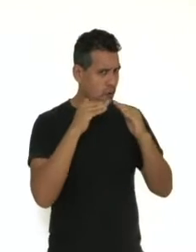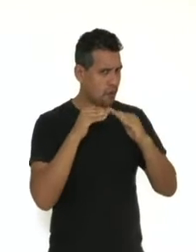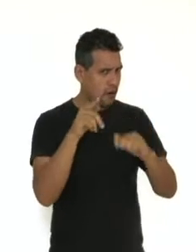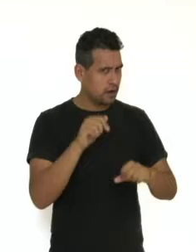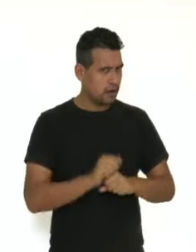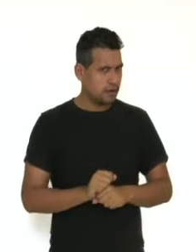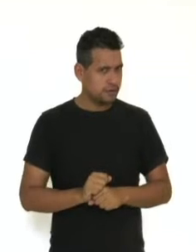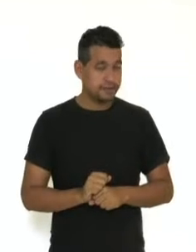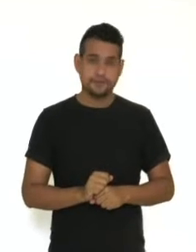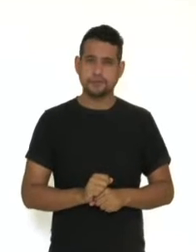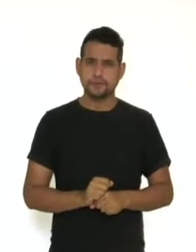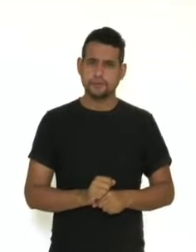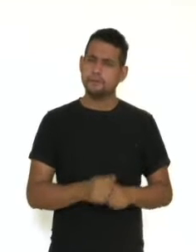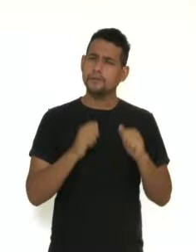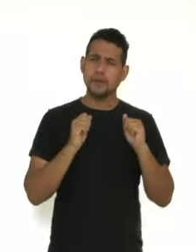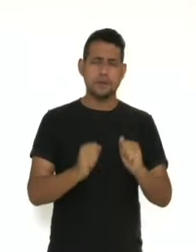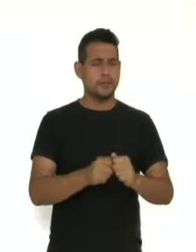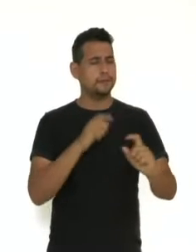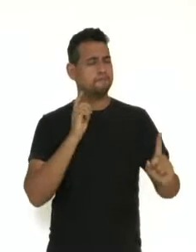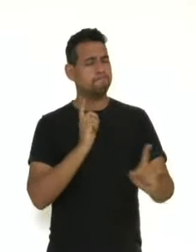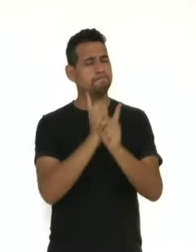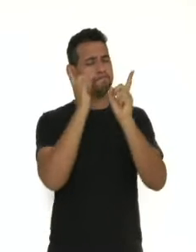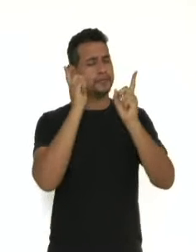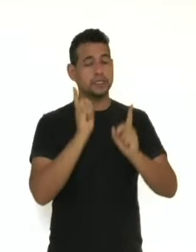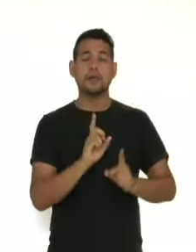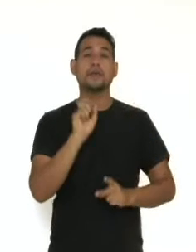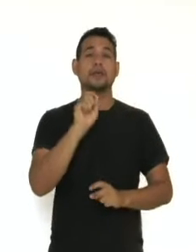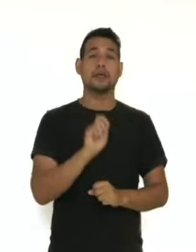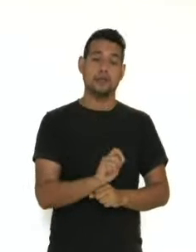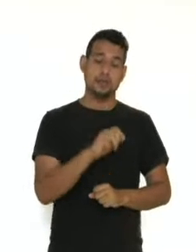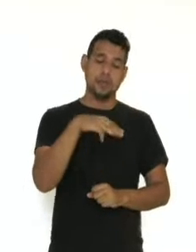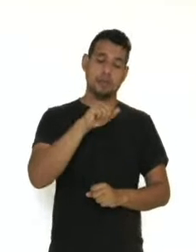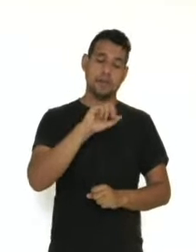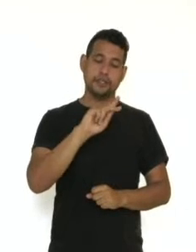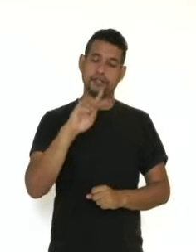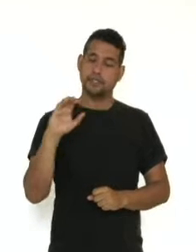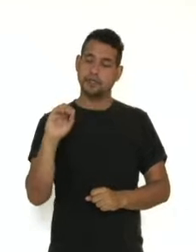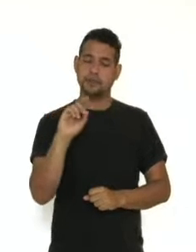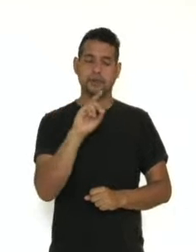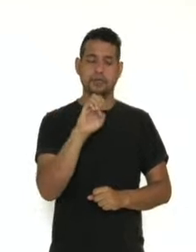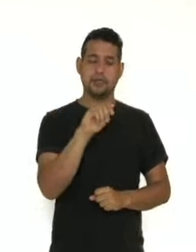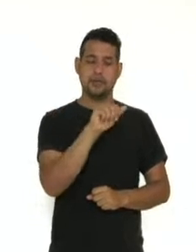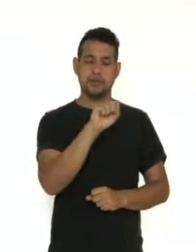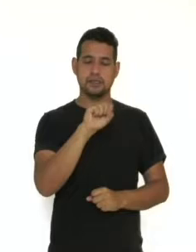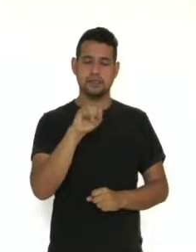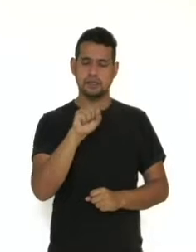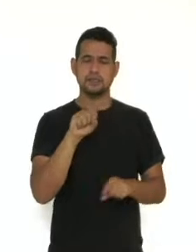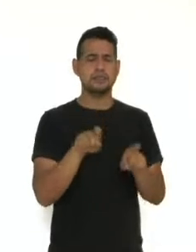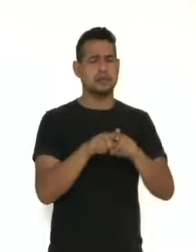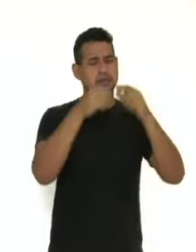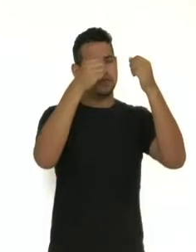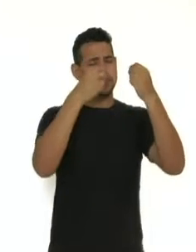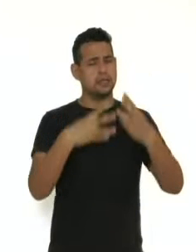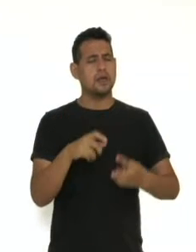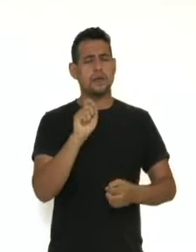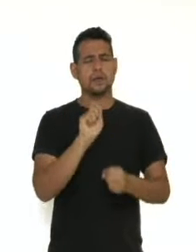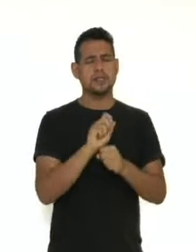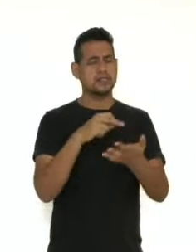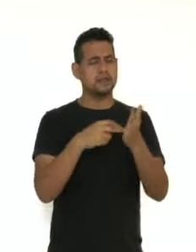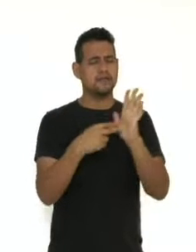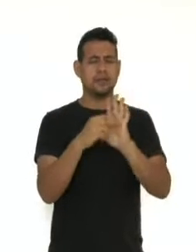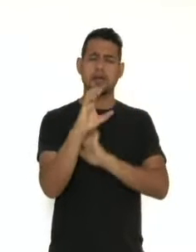Descubra mais lendo este conto de Machado de Assis. Então, uma definiçãozinha do que é